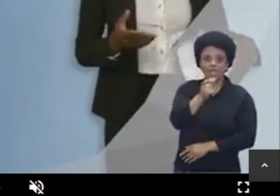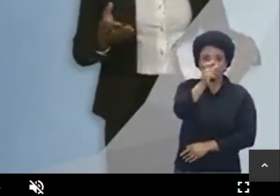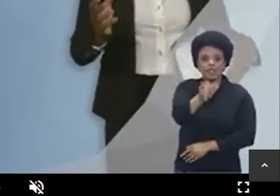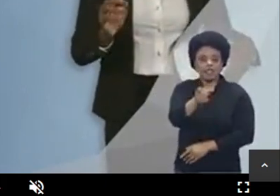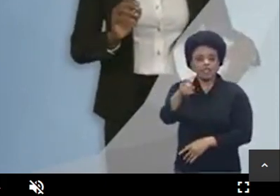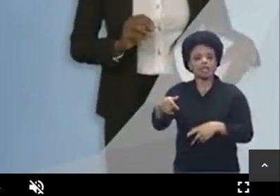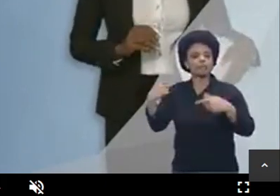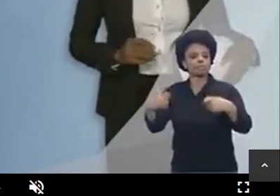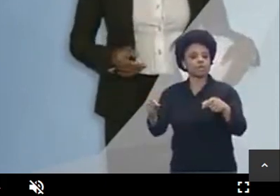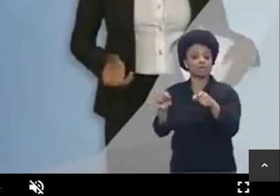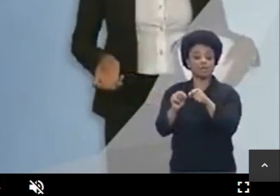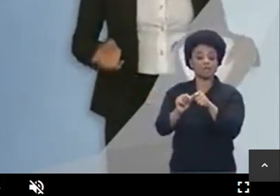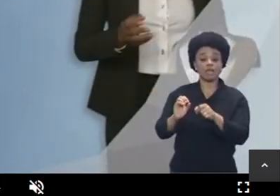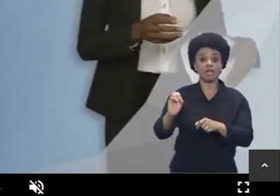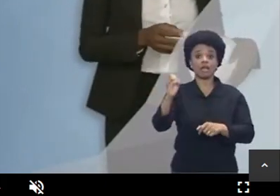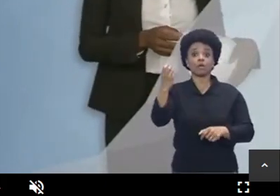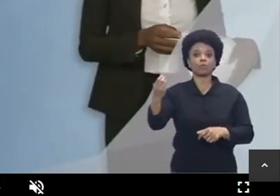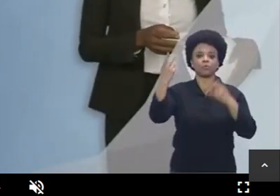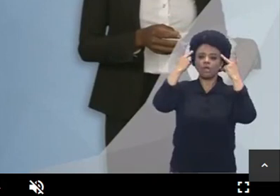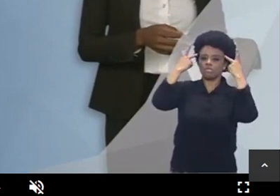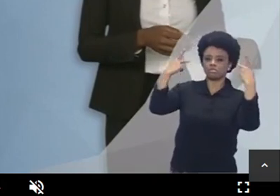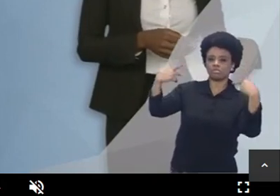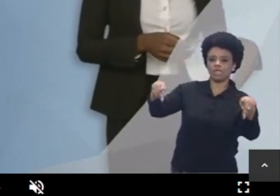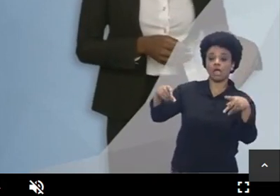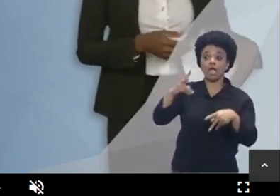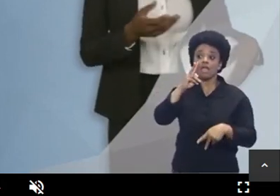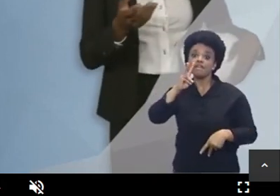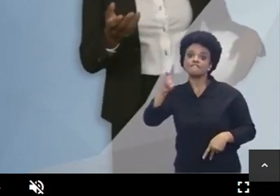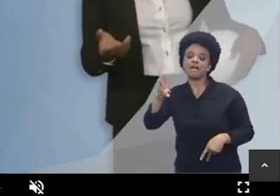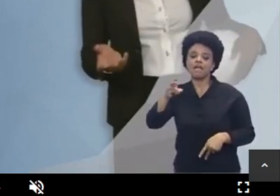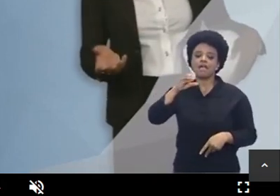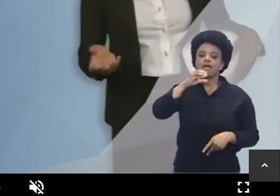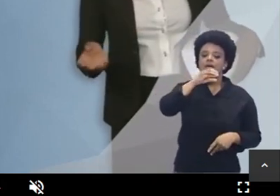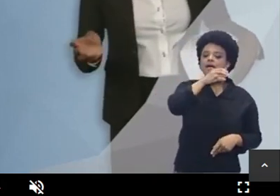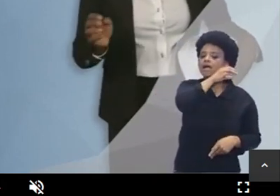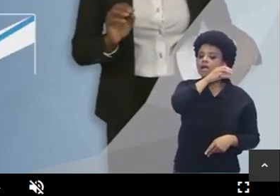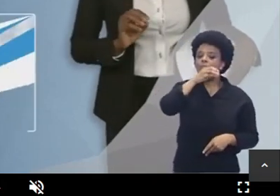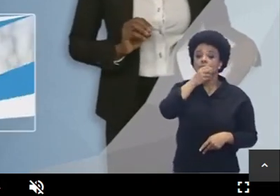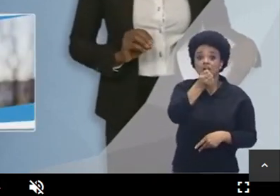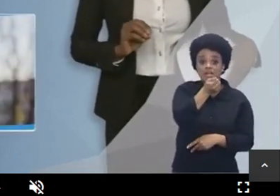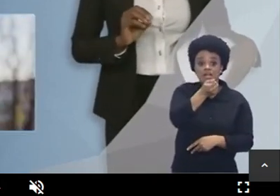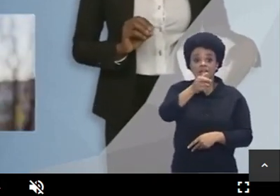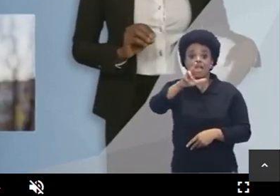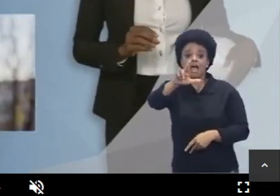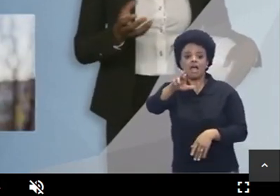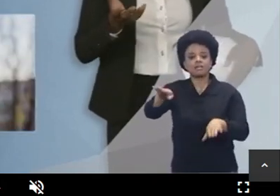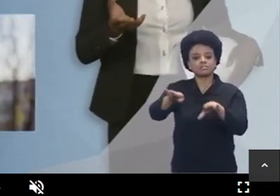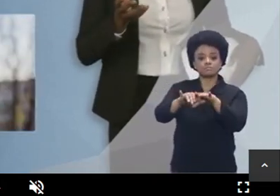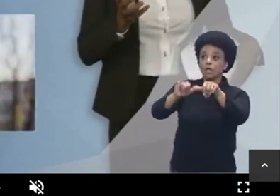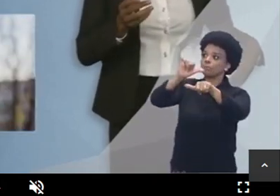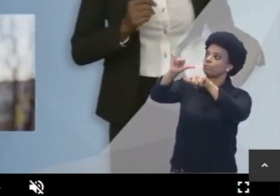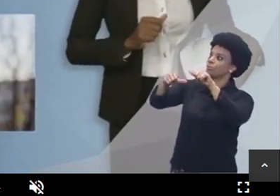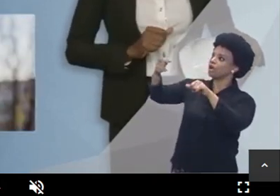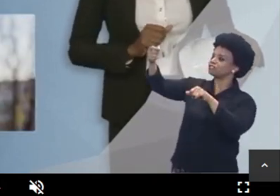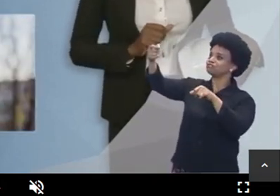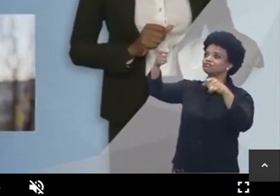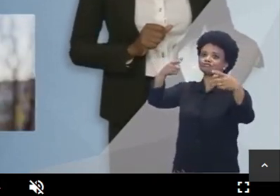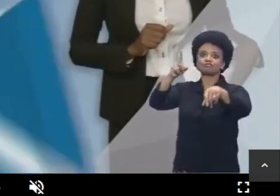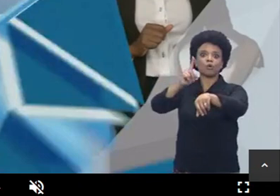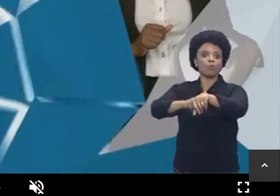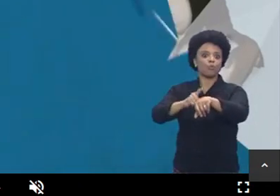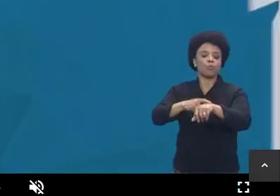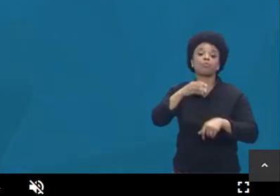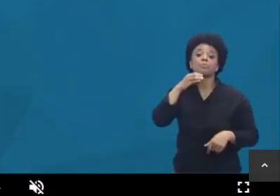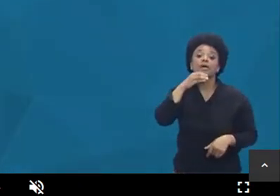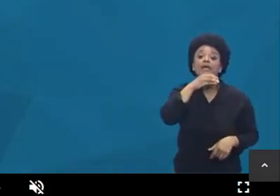fatores naturais que causam a variação de temperatura, como a circulação de ar e a incidência de sol nos horários mais quentes.